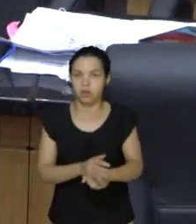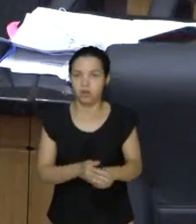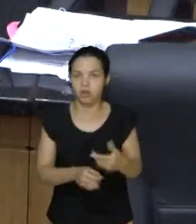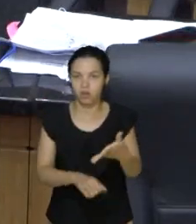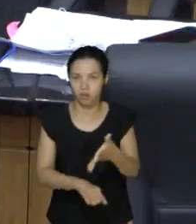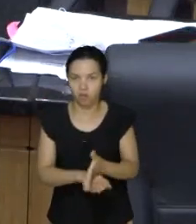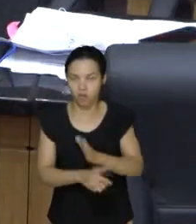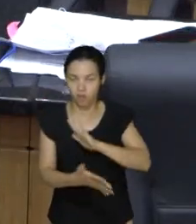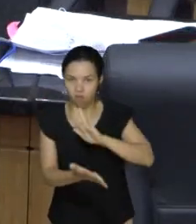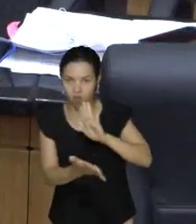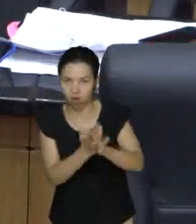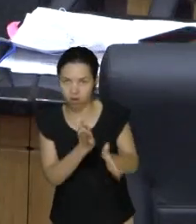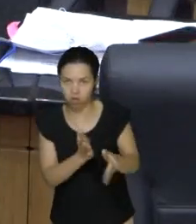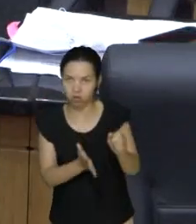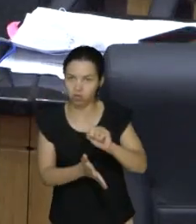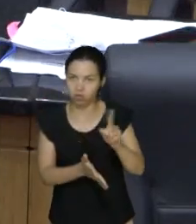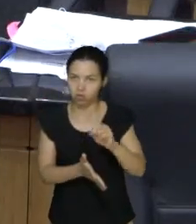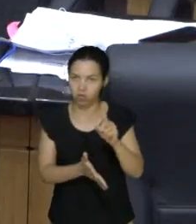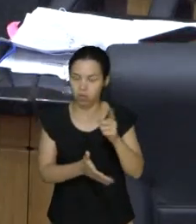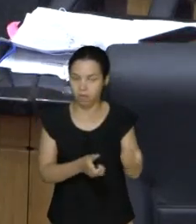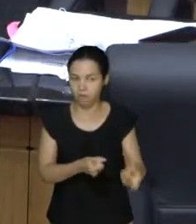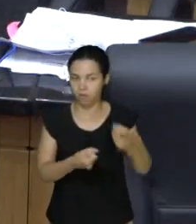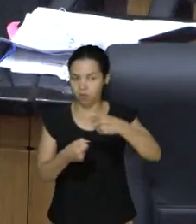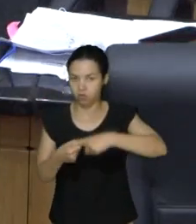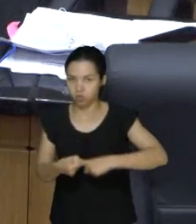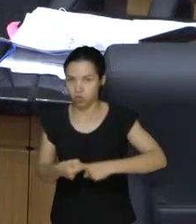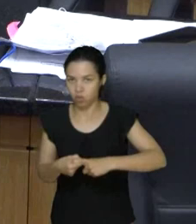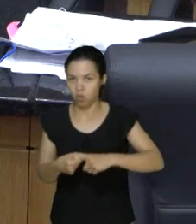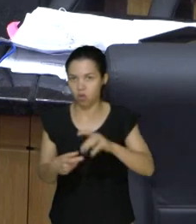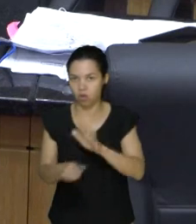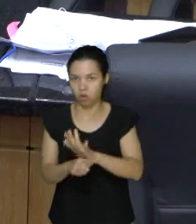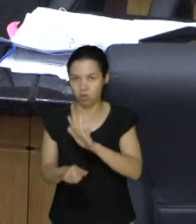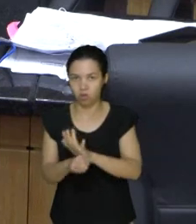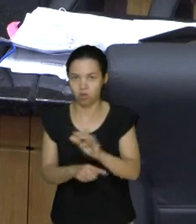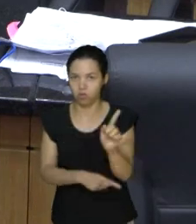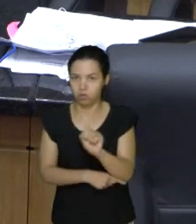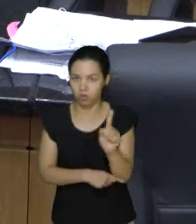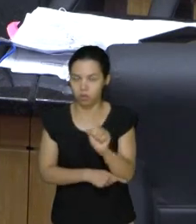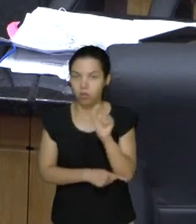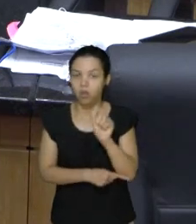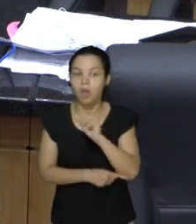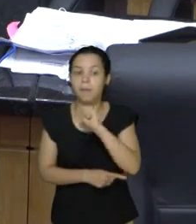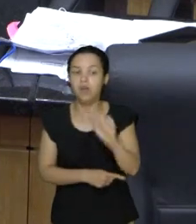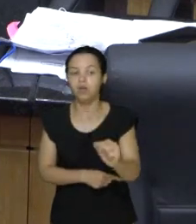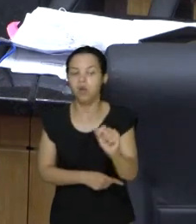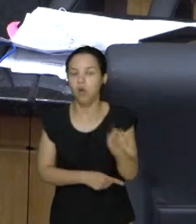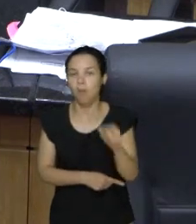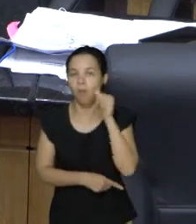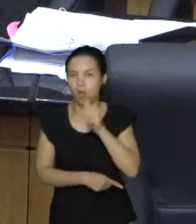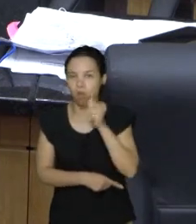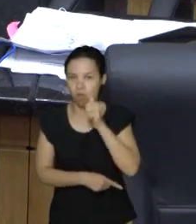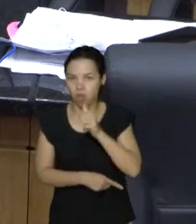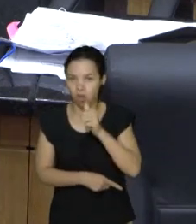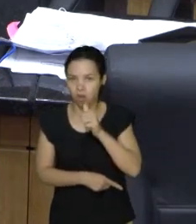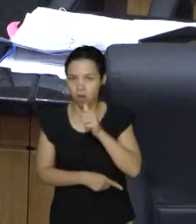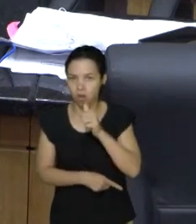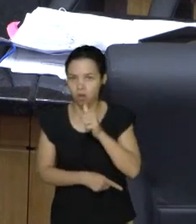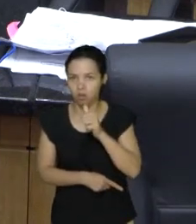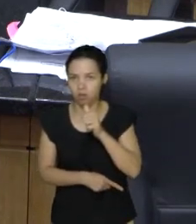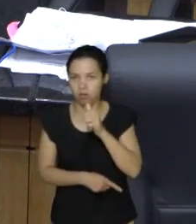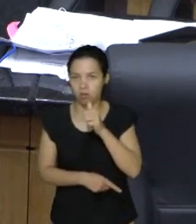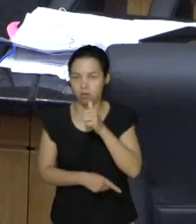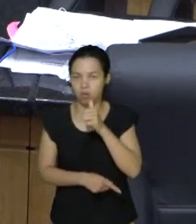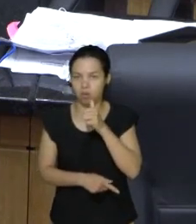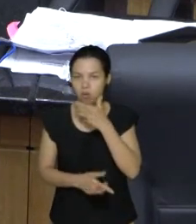estava foragido, ele não voltou do benefício. Quem matou essa mulher não foi o marido dela, foi o Estado,